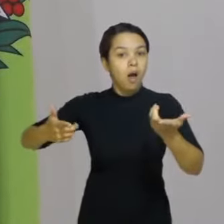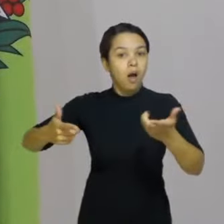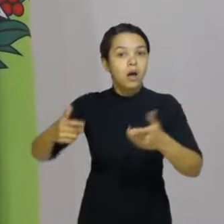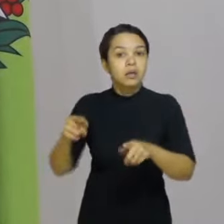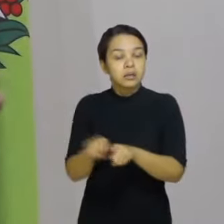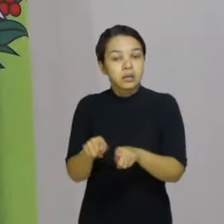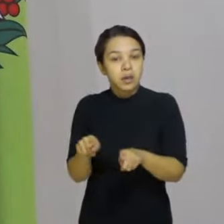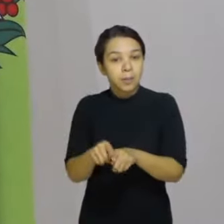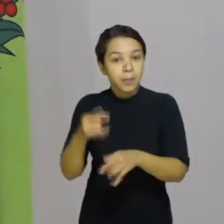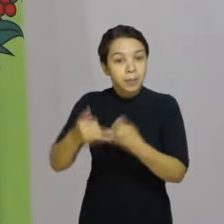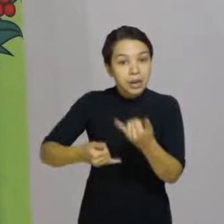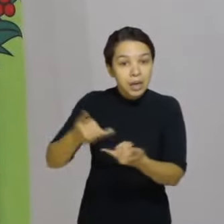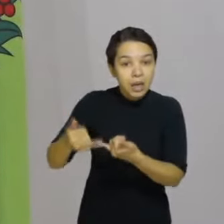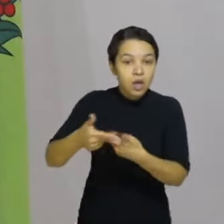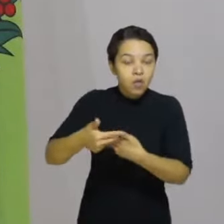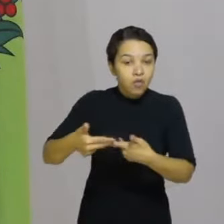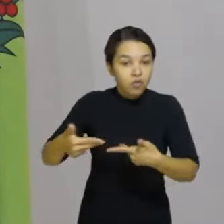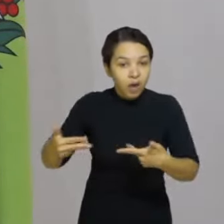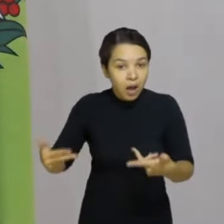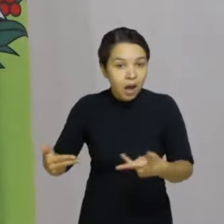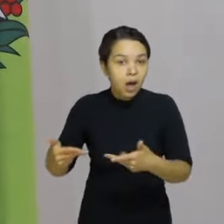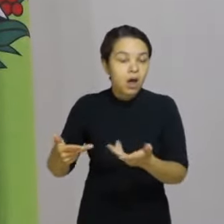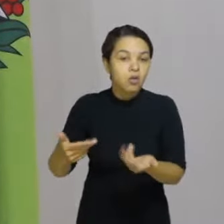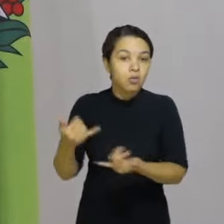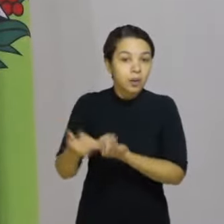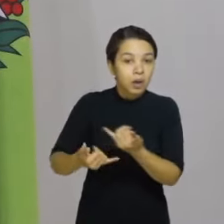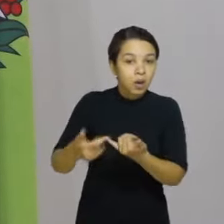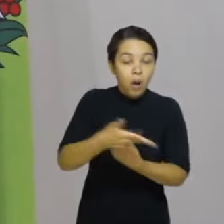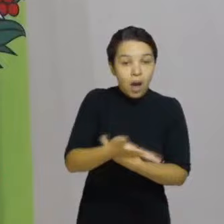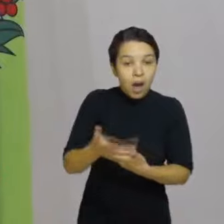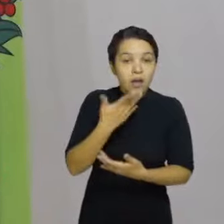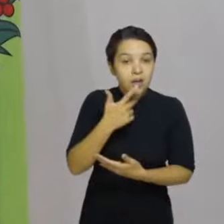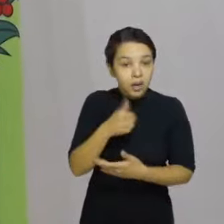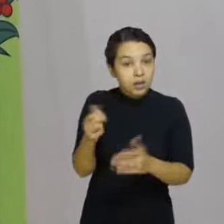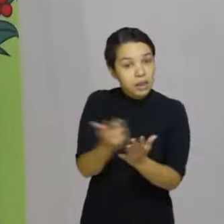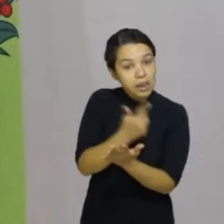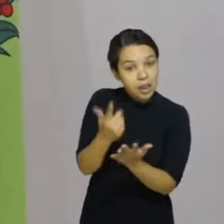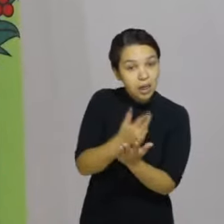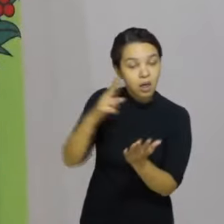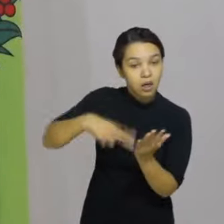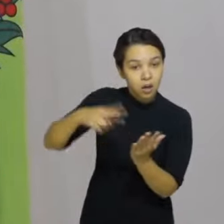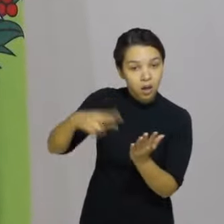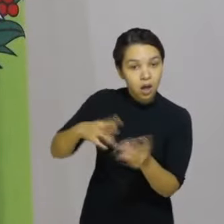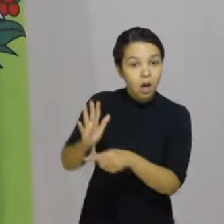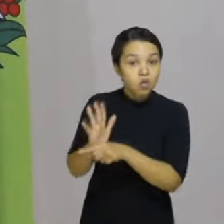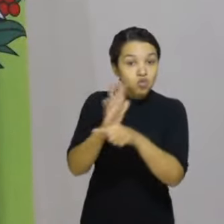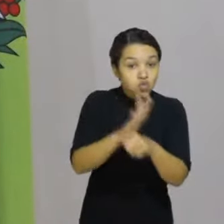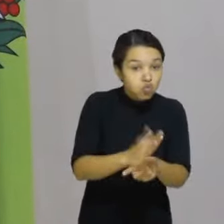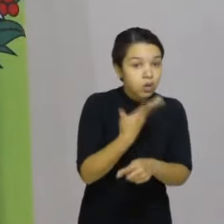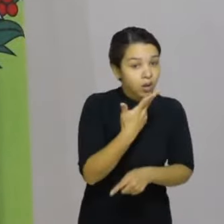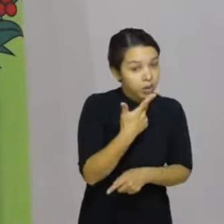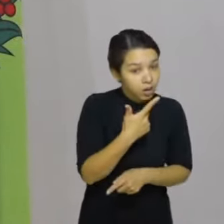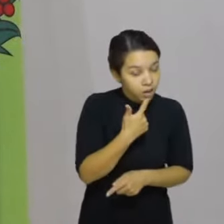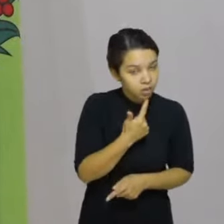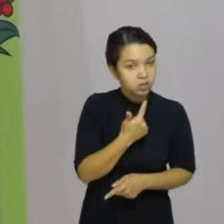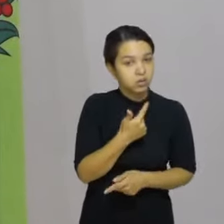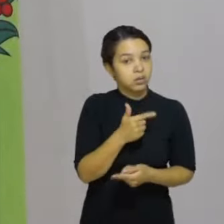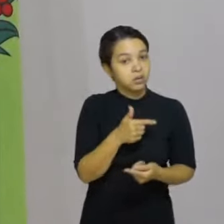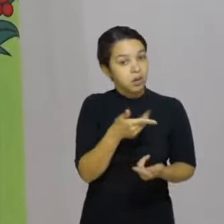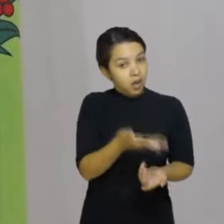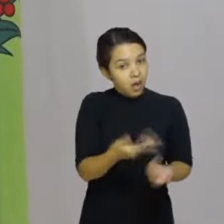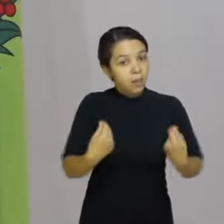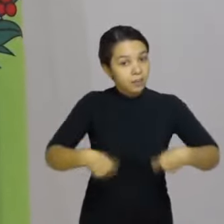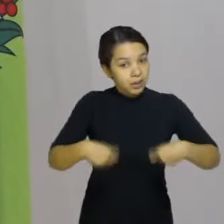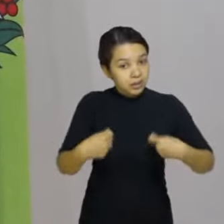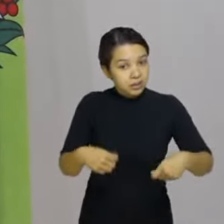pedagógicas, para que na primeira infância se tenha esse acesso à leitura e se volte a retornar aquilo que também é muito importante, que haja